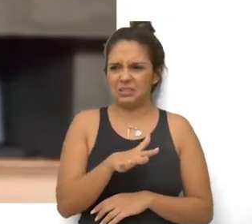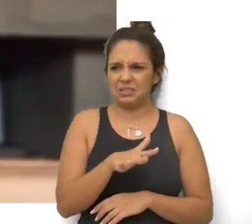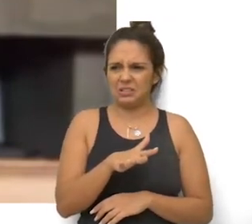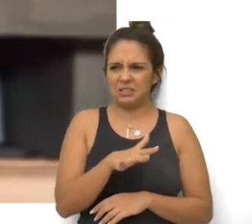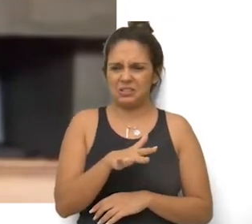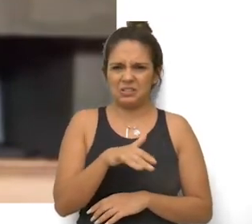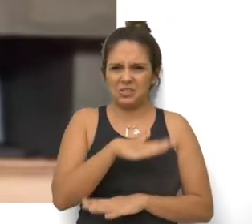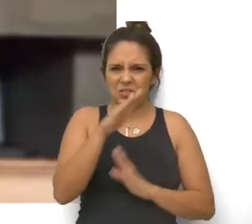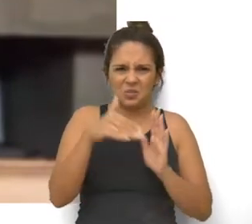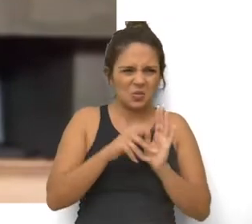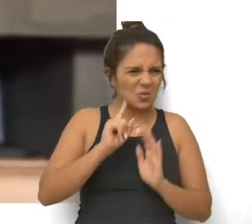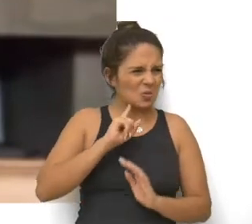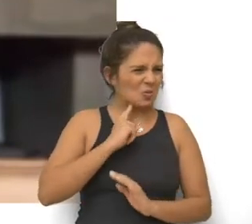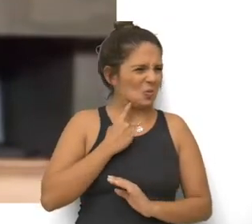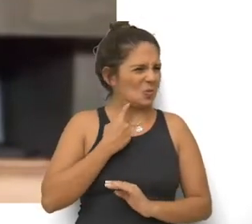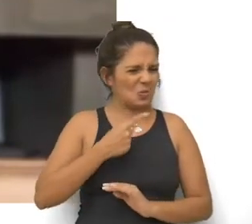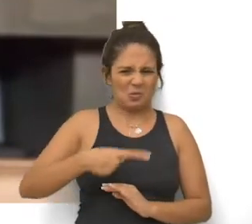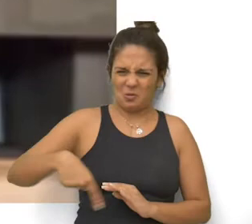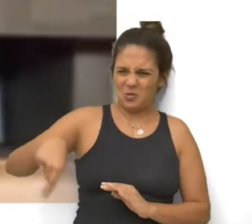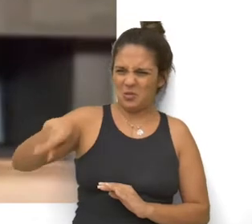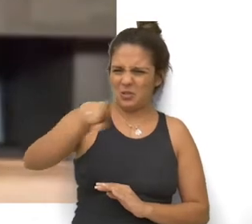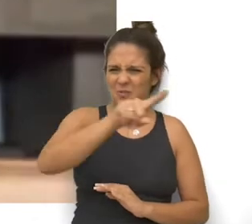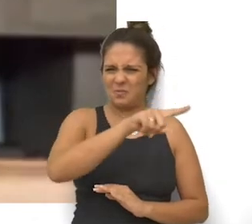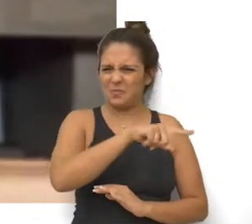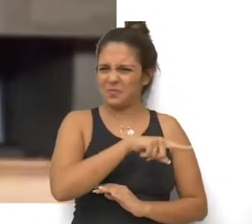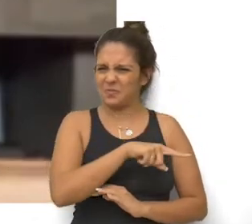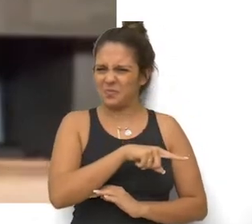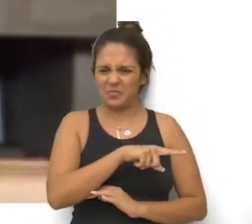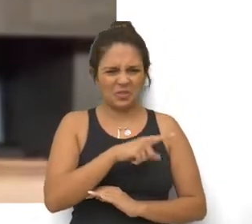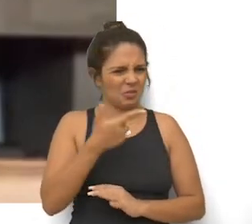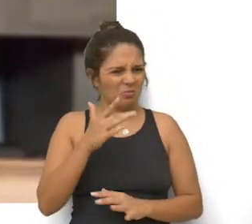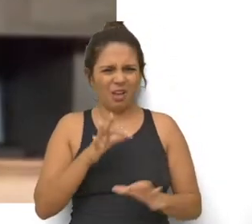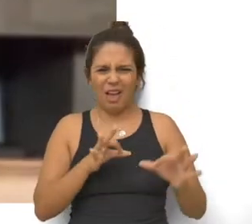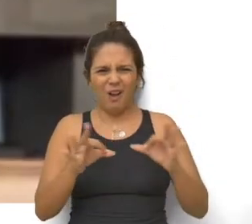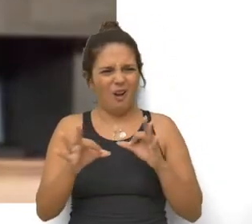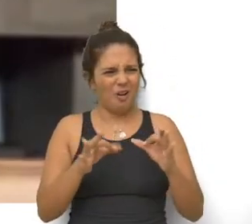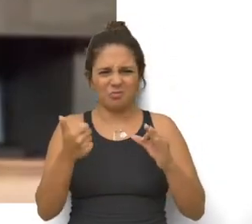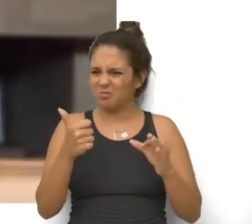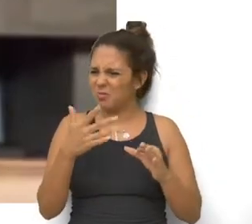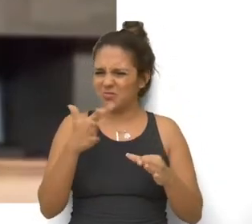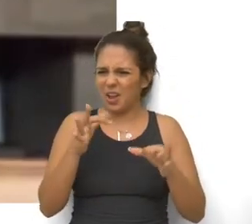tudo tão sujo, tão desorganizado.